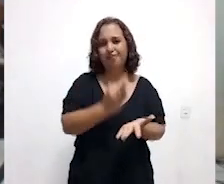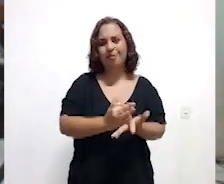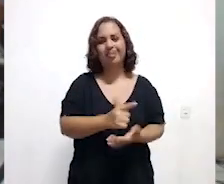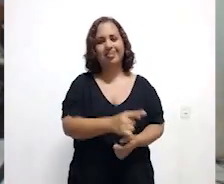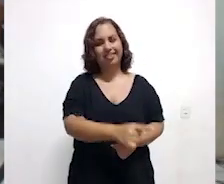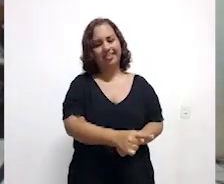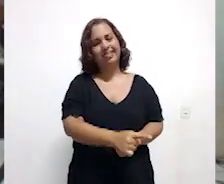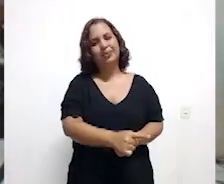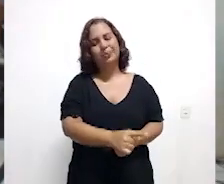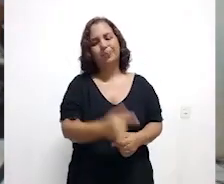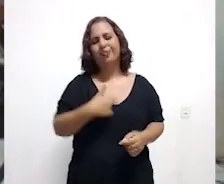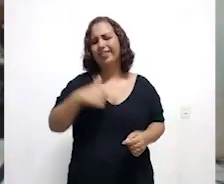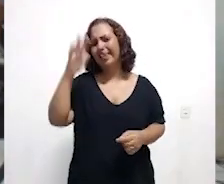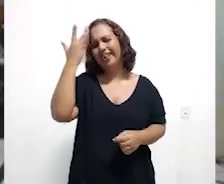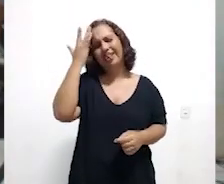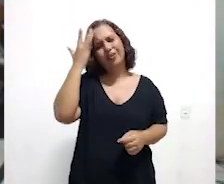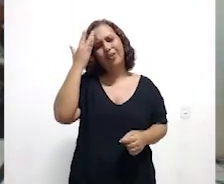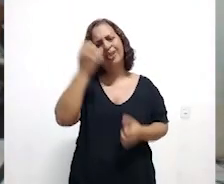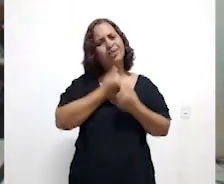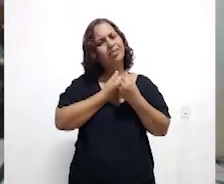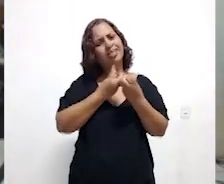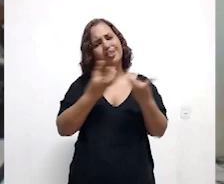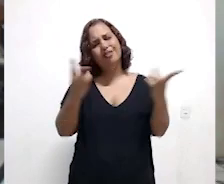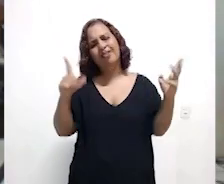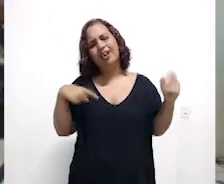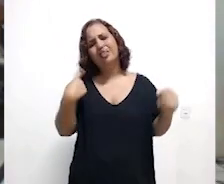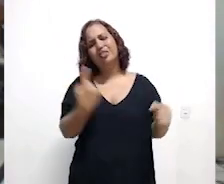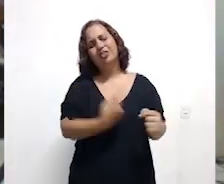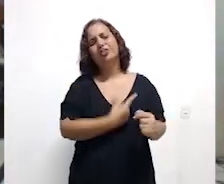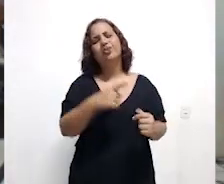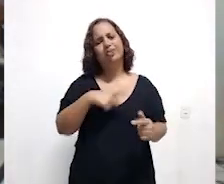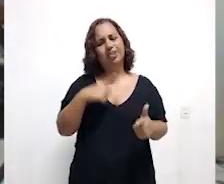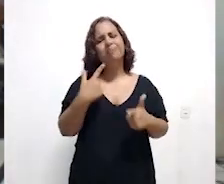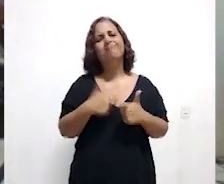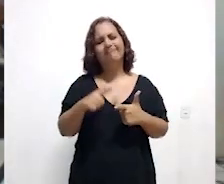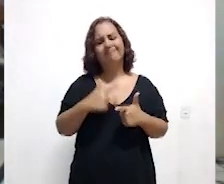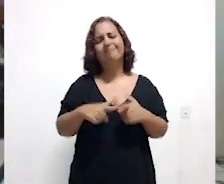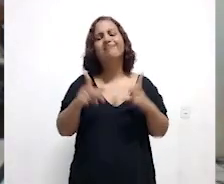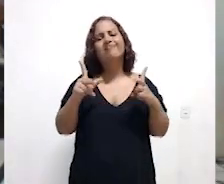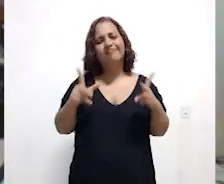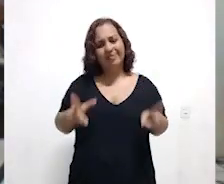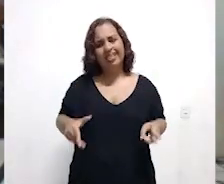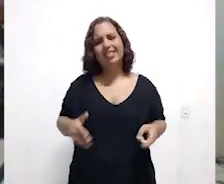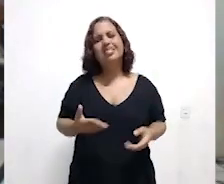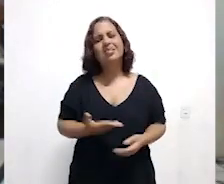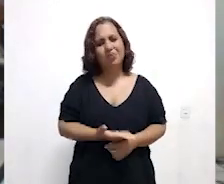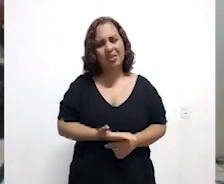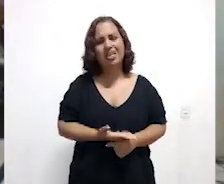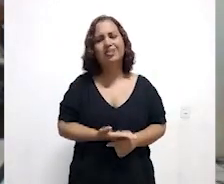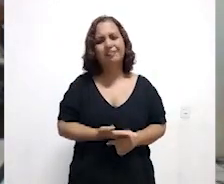Eu acho que muitos de nós passamos por momentos assim, de